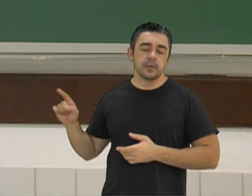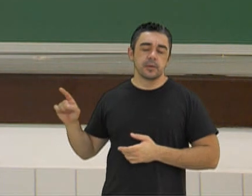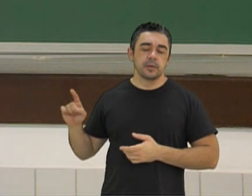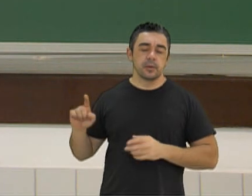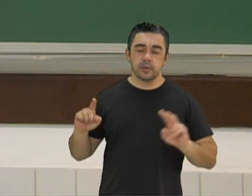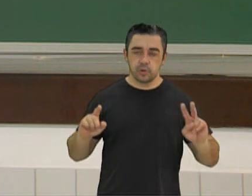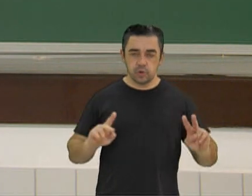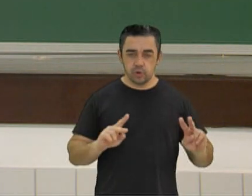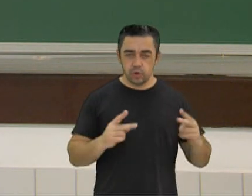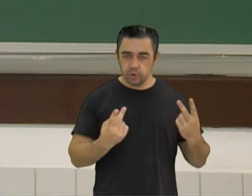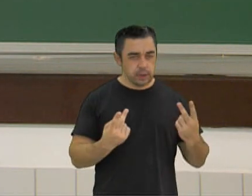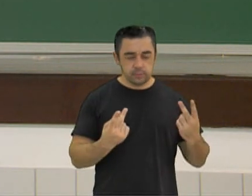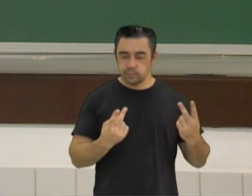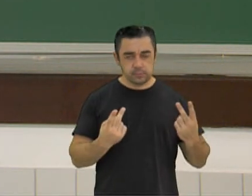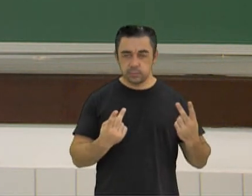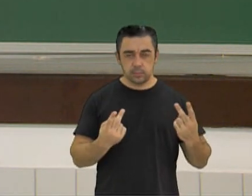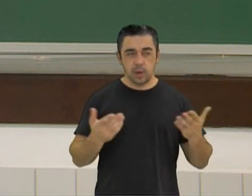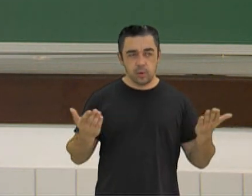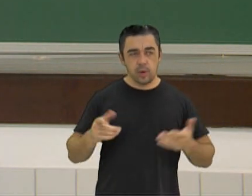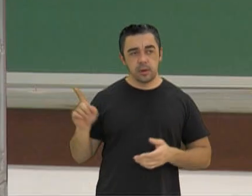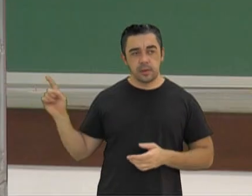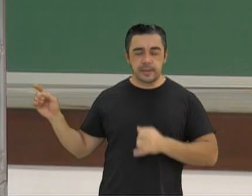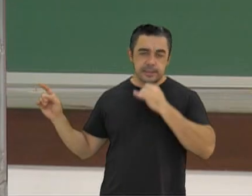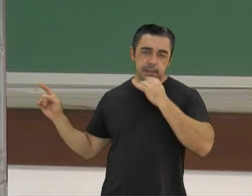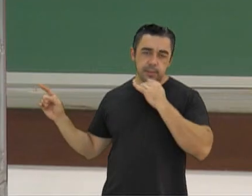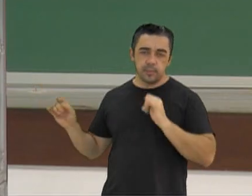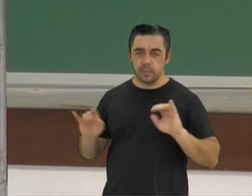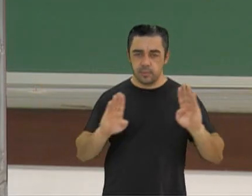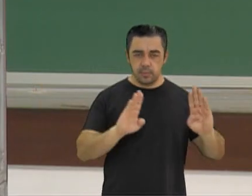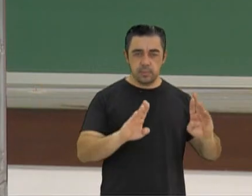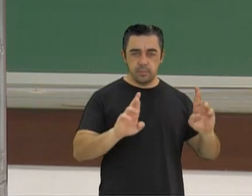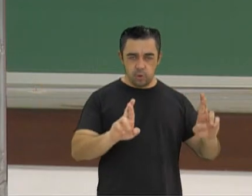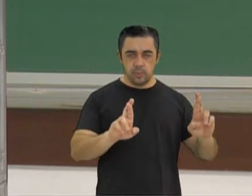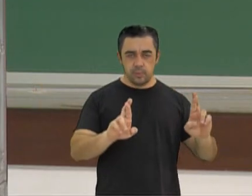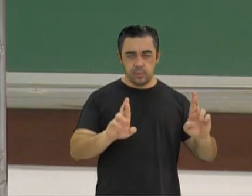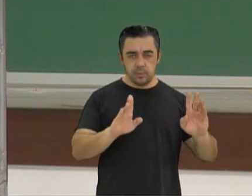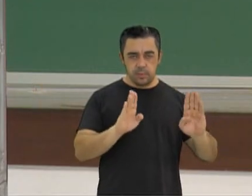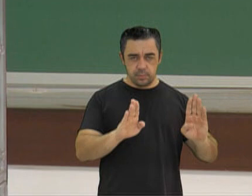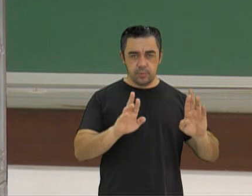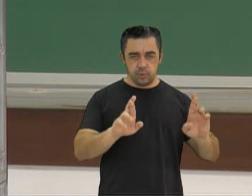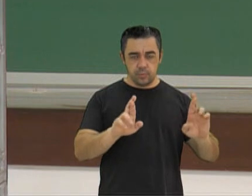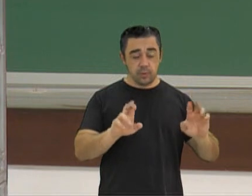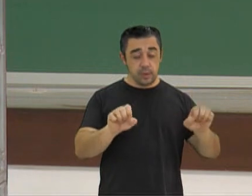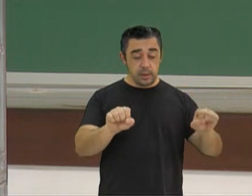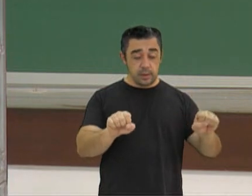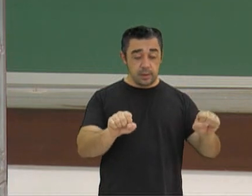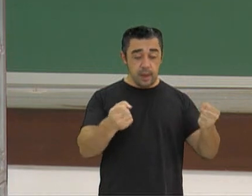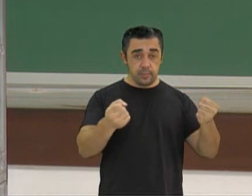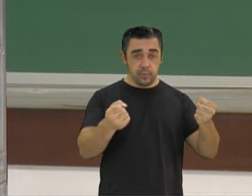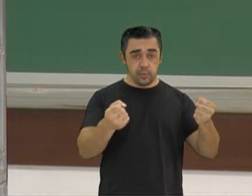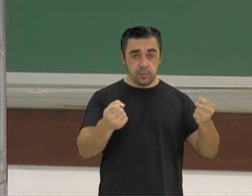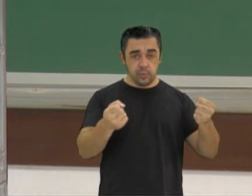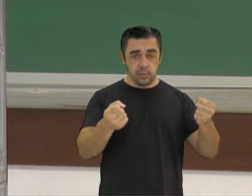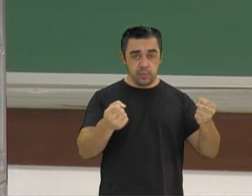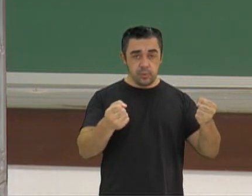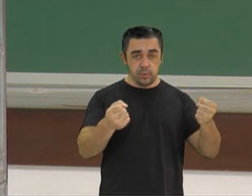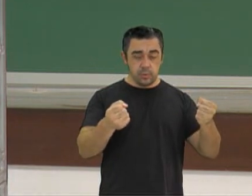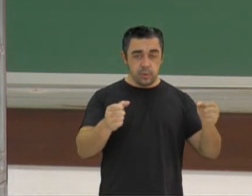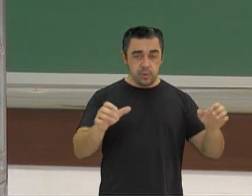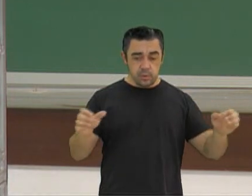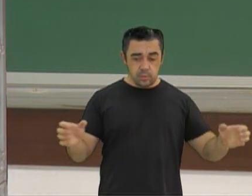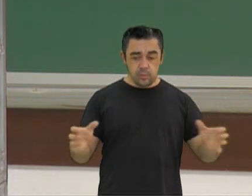então agora é um elemento químico da família 7A, nesse caso é o bromo, eu quebro o bromo. Essa